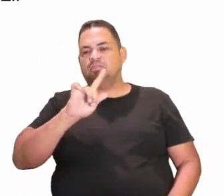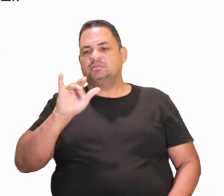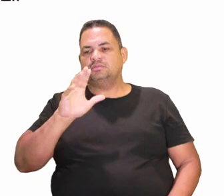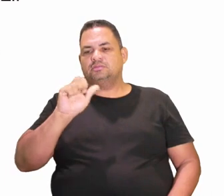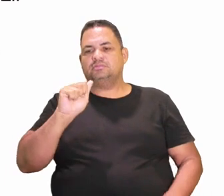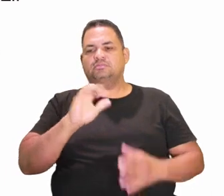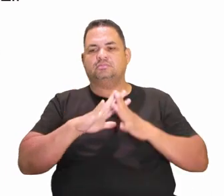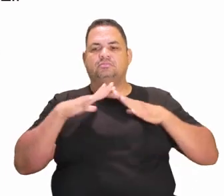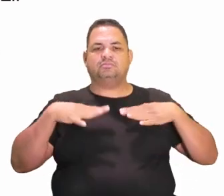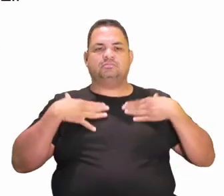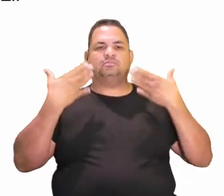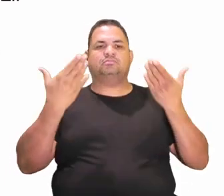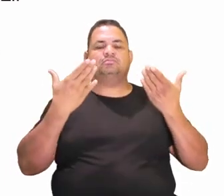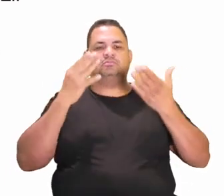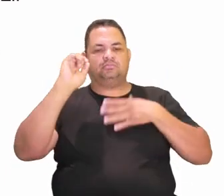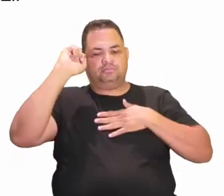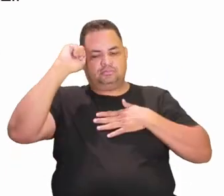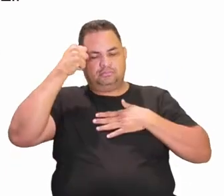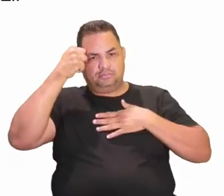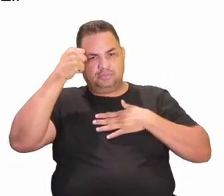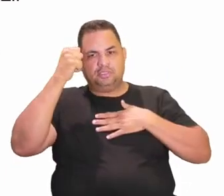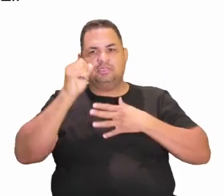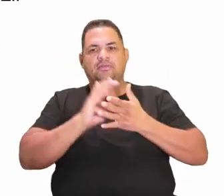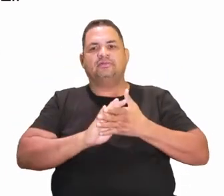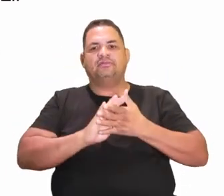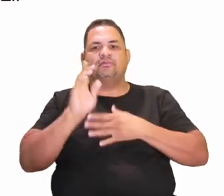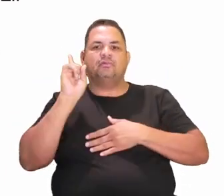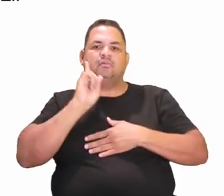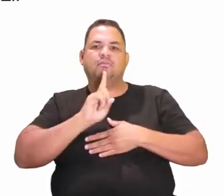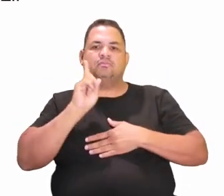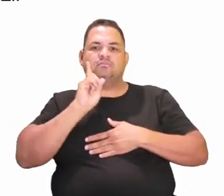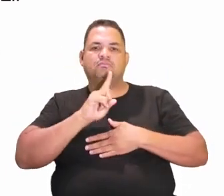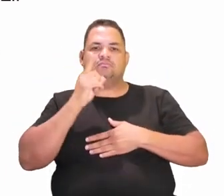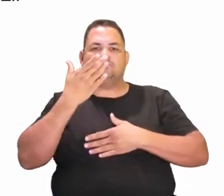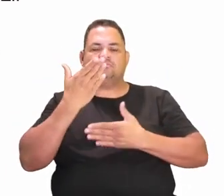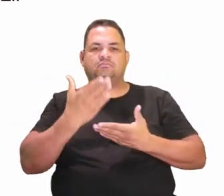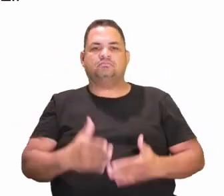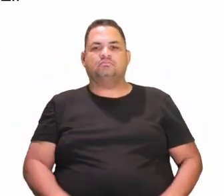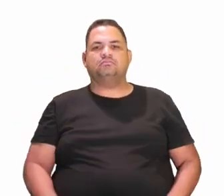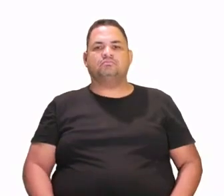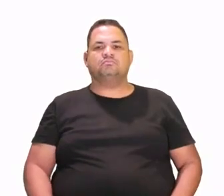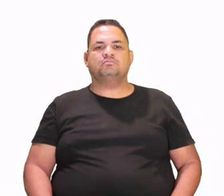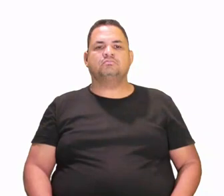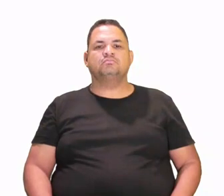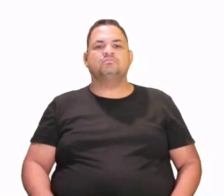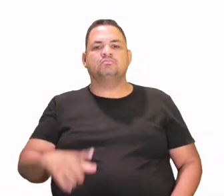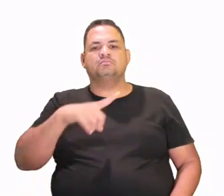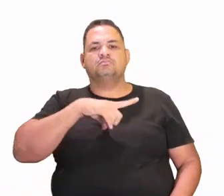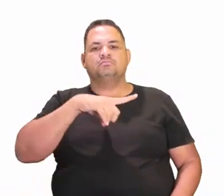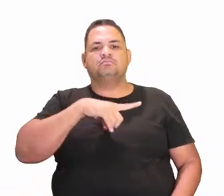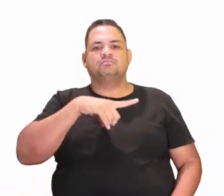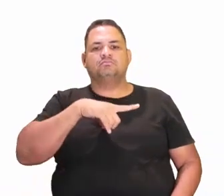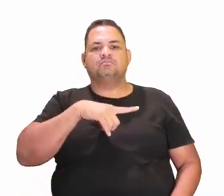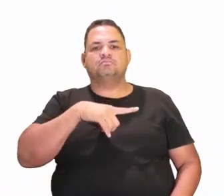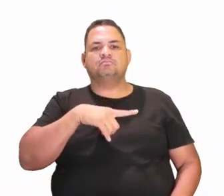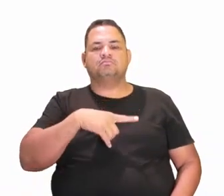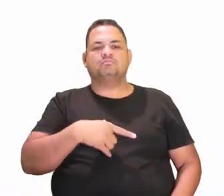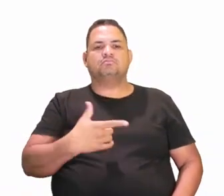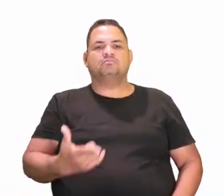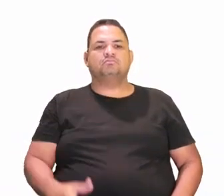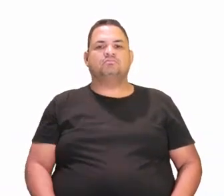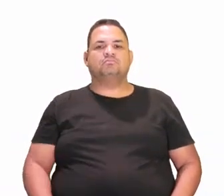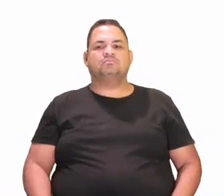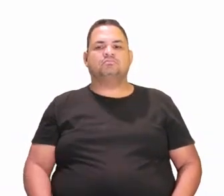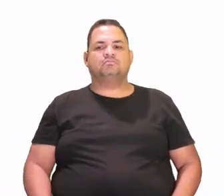que é uma celebração afro-americana. Então temos aqui algumas informações sobre essa celebração e temos a questão aqui